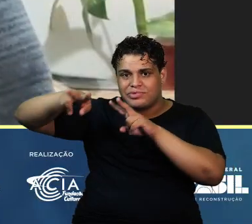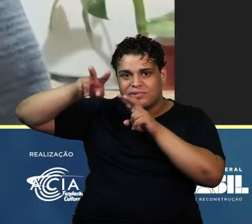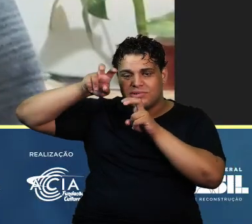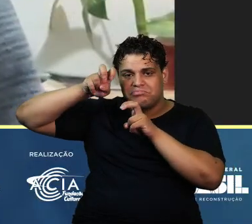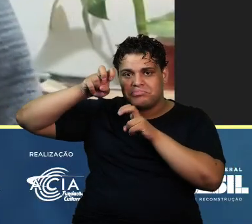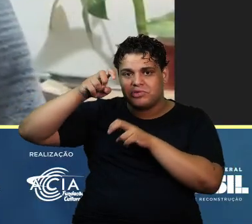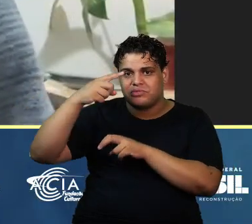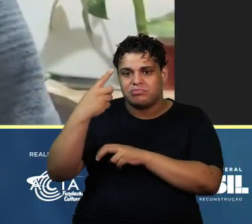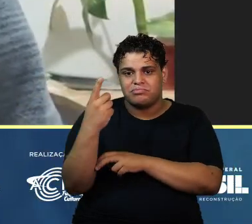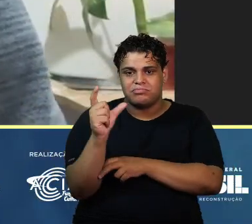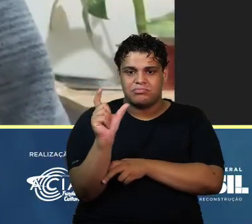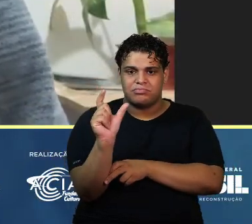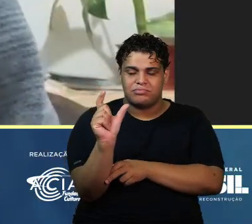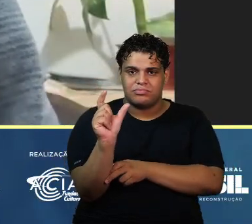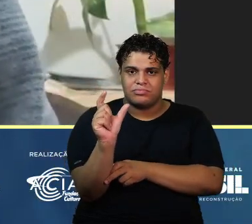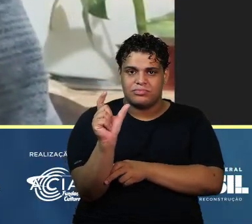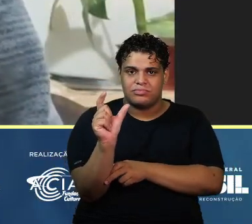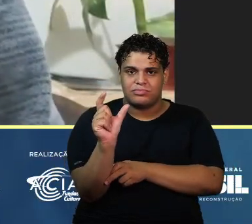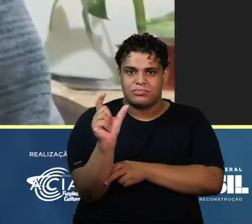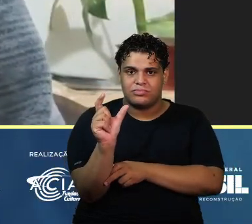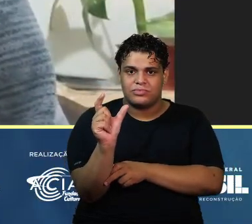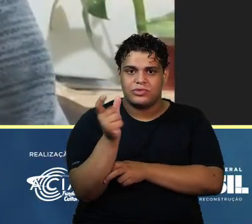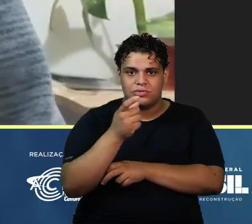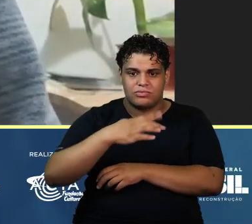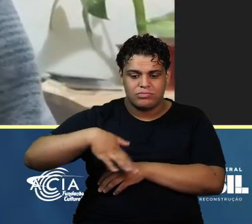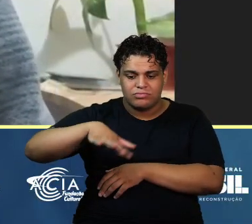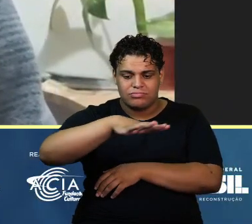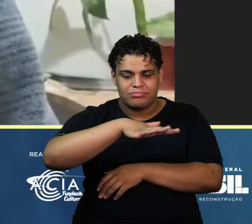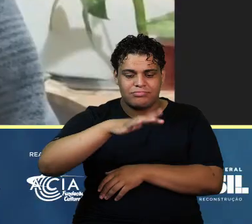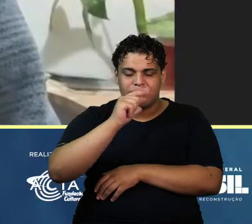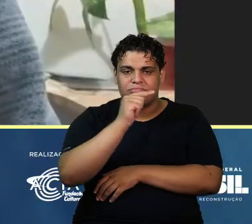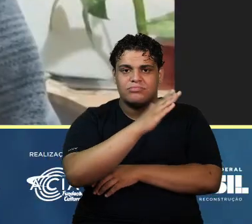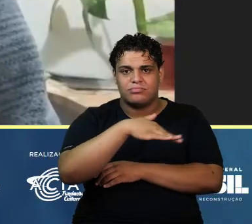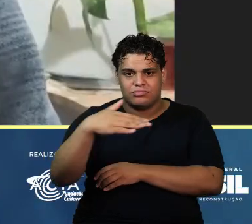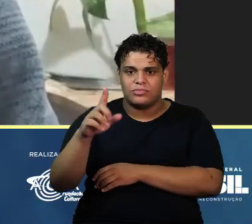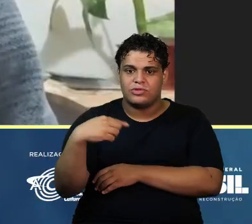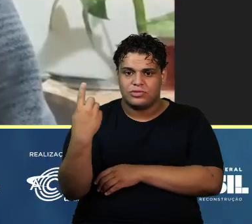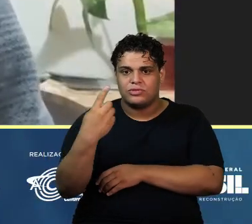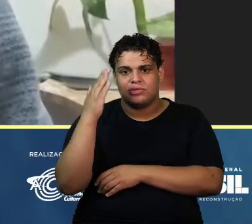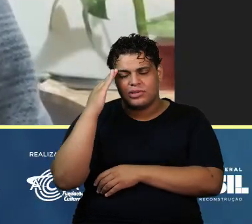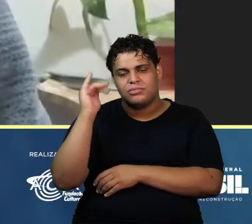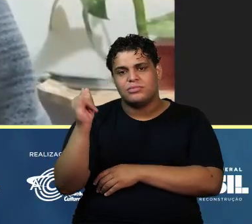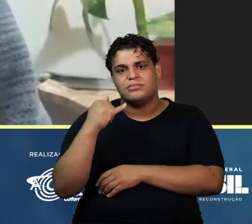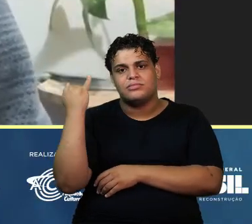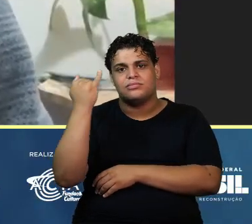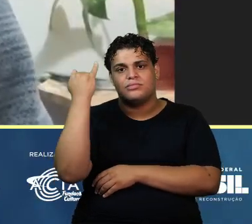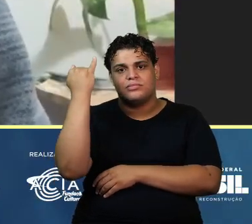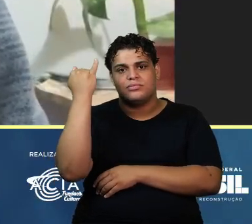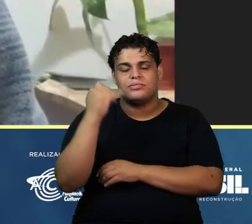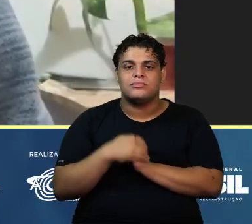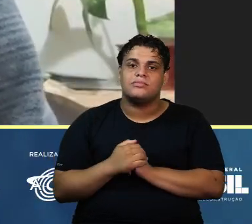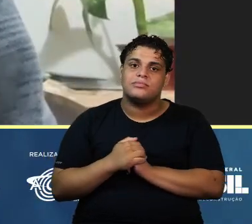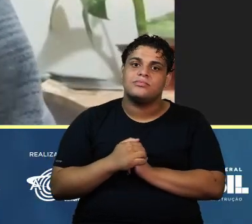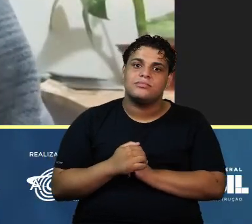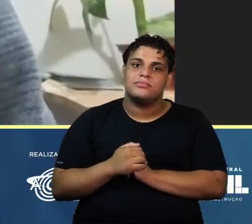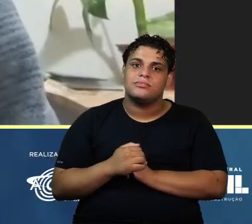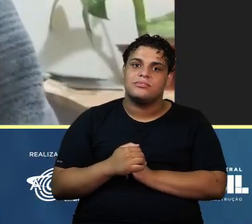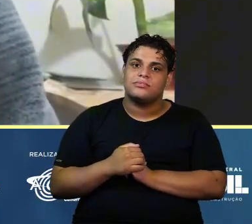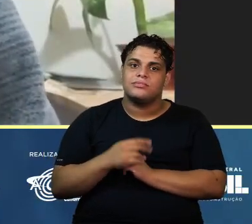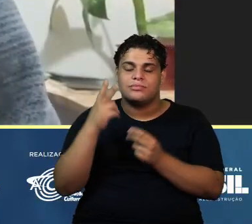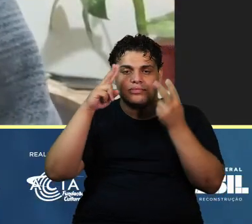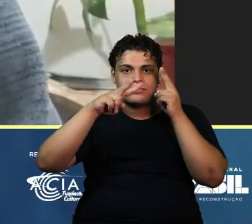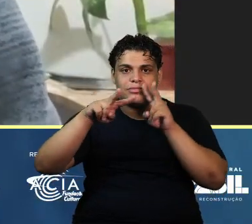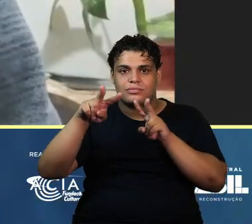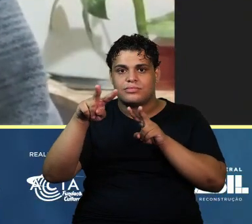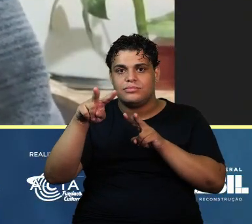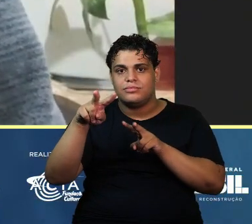desse oceano que a gente tem, que a gente sabe da importância dele para a nossa vida, que a gente olhe para esses